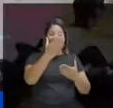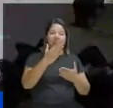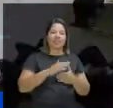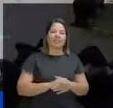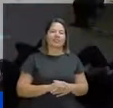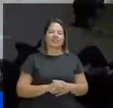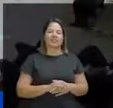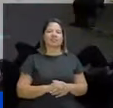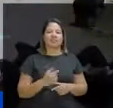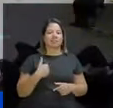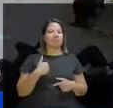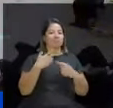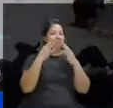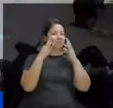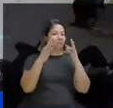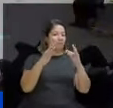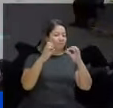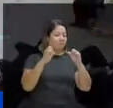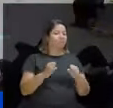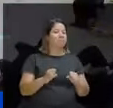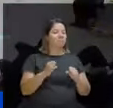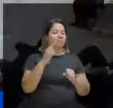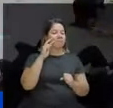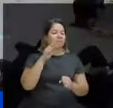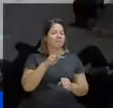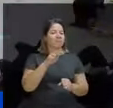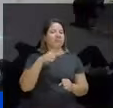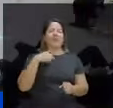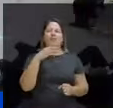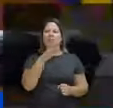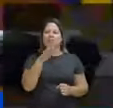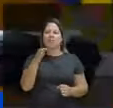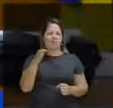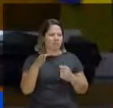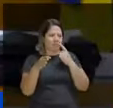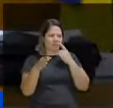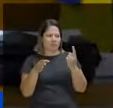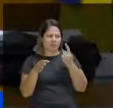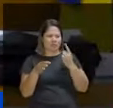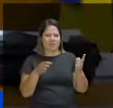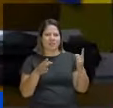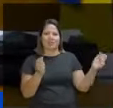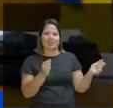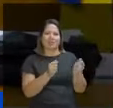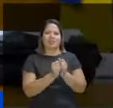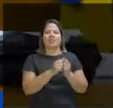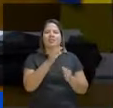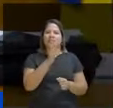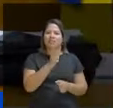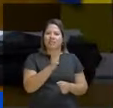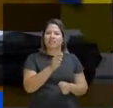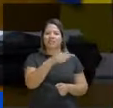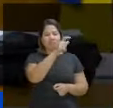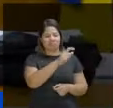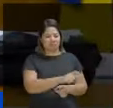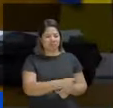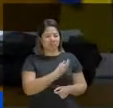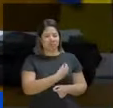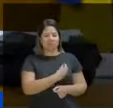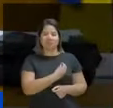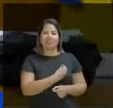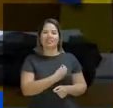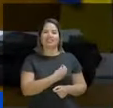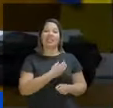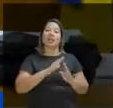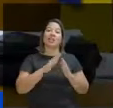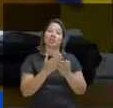bem, eu sou testemunha de aonde eu ia, você estava lá. Onde eu ia, você era corpo presente realmente. E a nossa escola ela é muito elogiada, nós